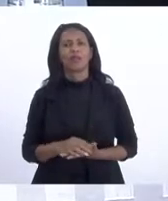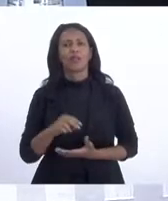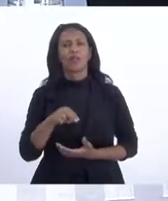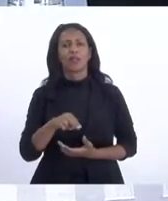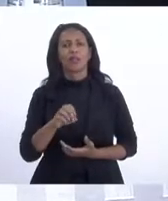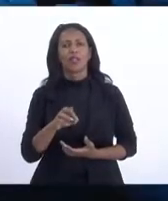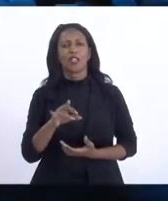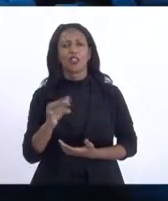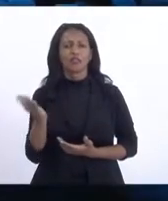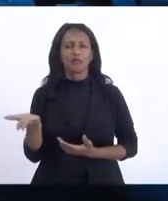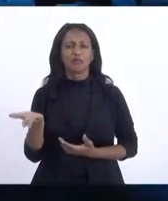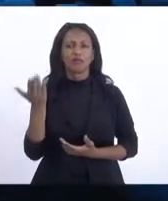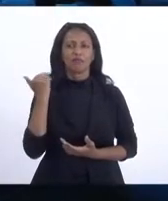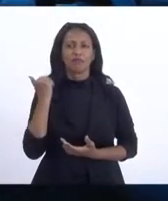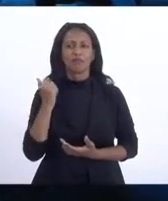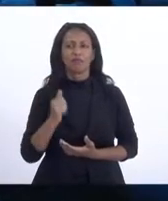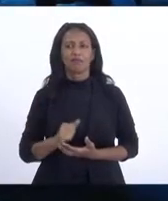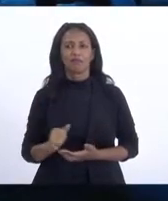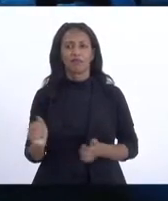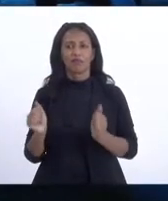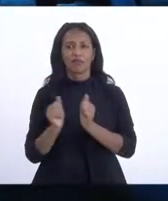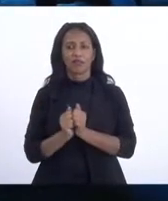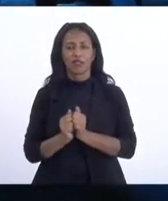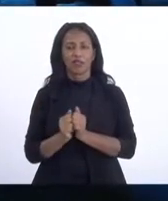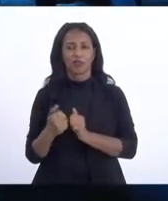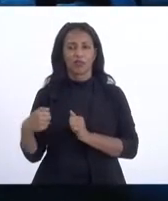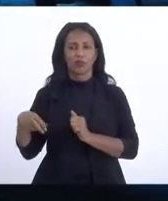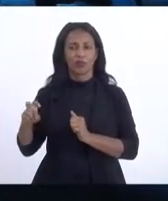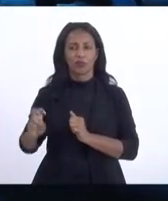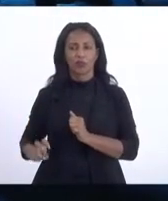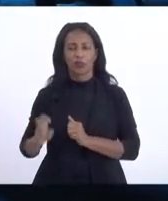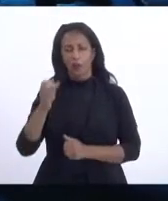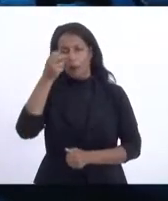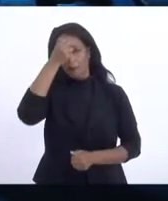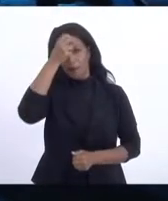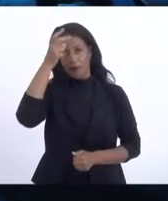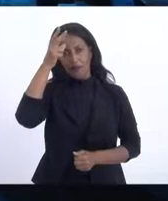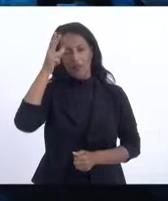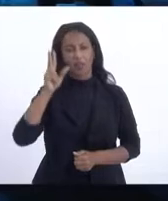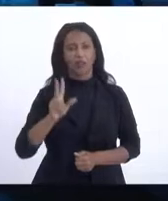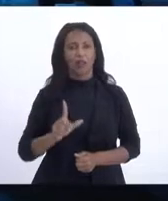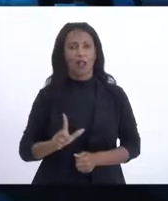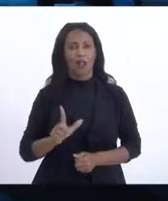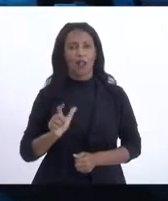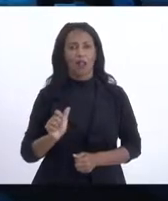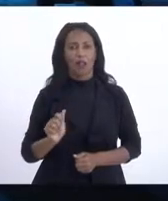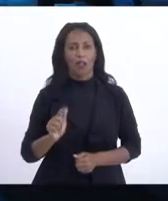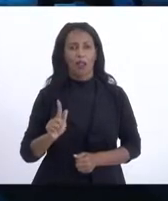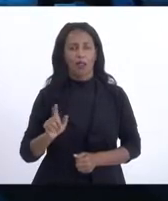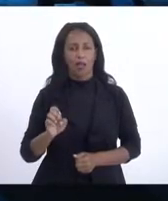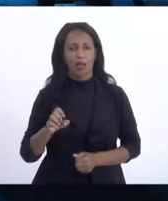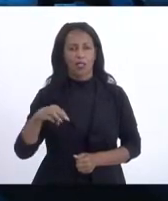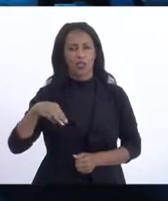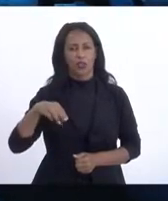Netinho, vem para cá. Fica aqui conosco, prefeito de Laje do Muriaia.